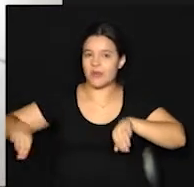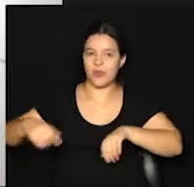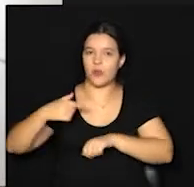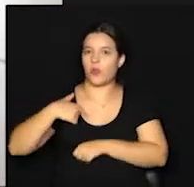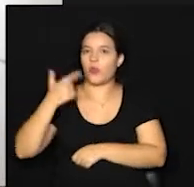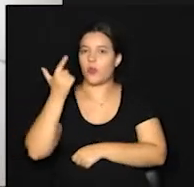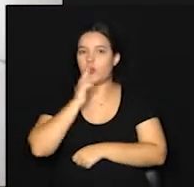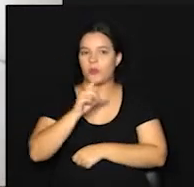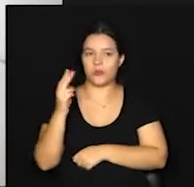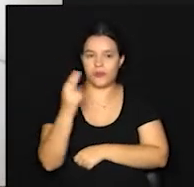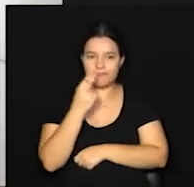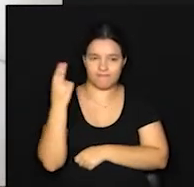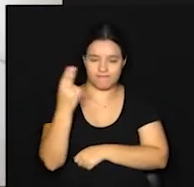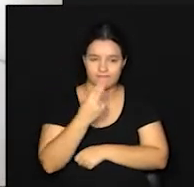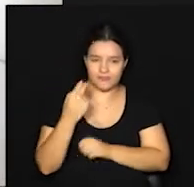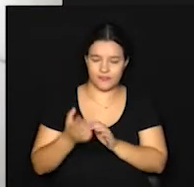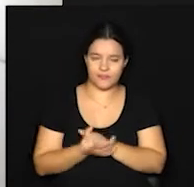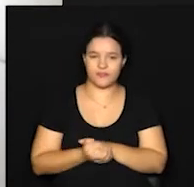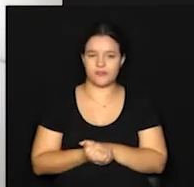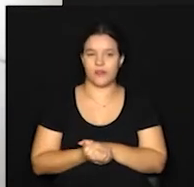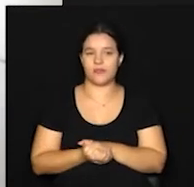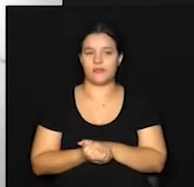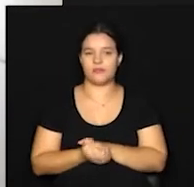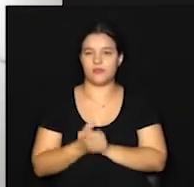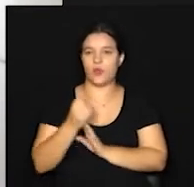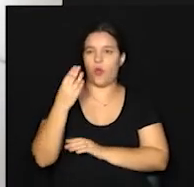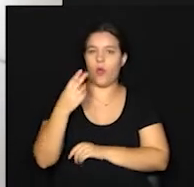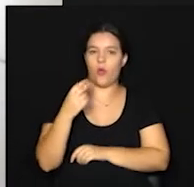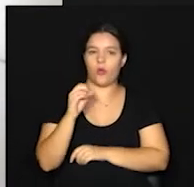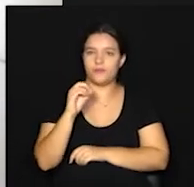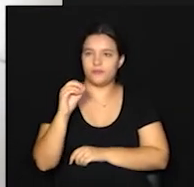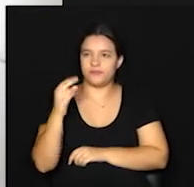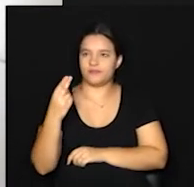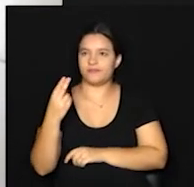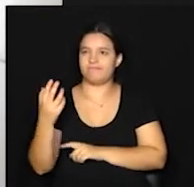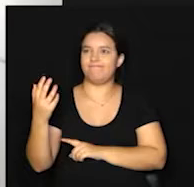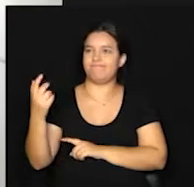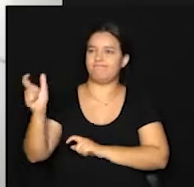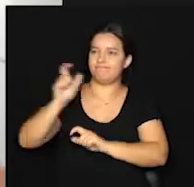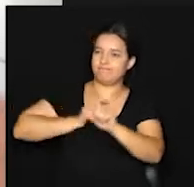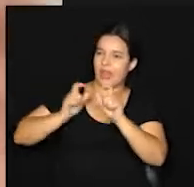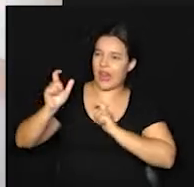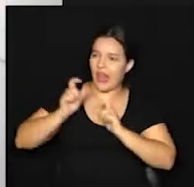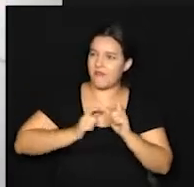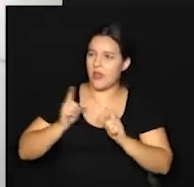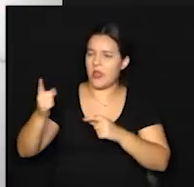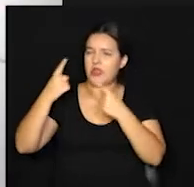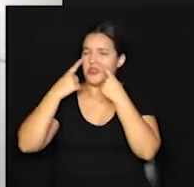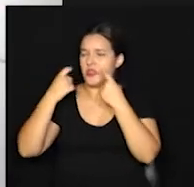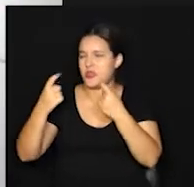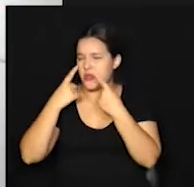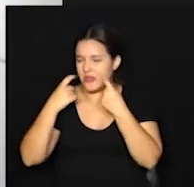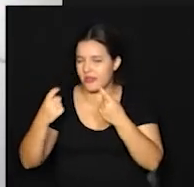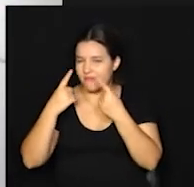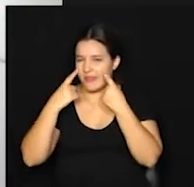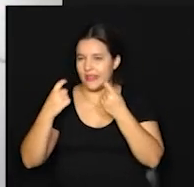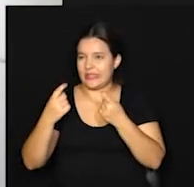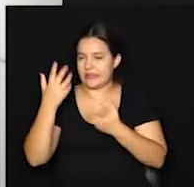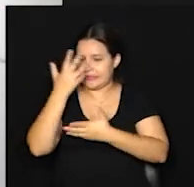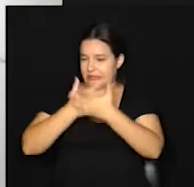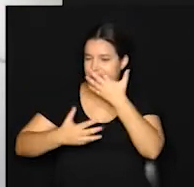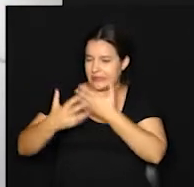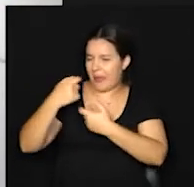Porque, volto a dizer, ou ameaça, ou crises de choro, claro. ou outro